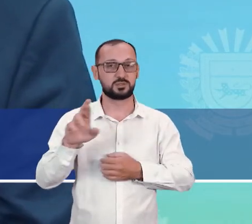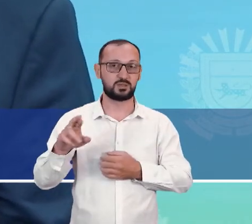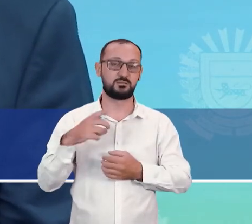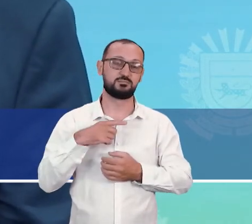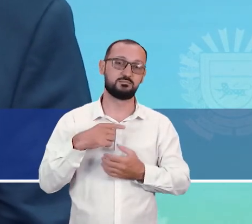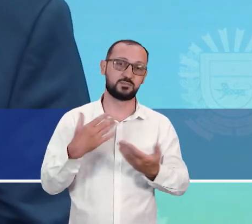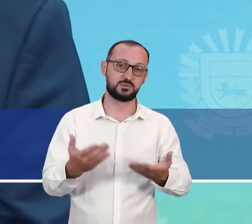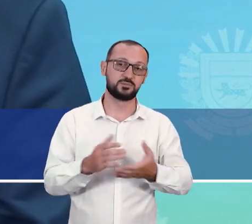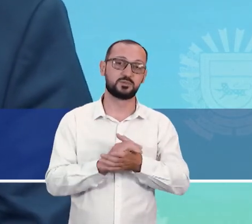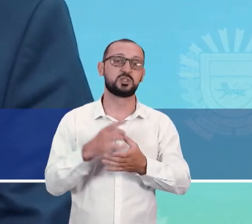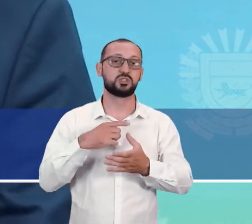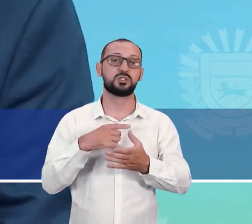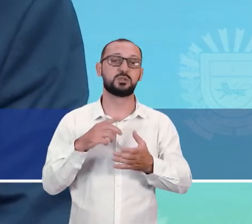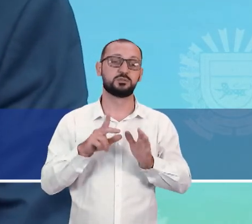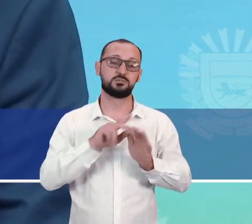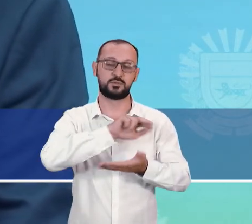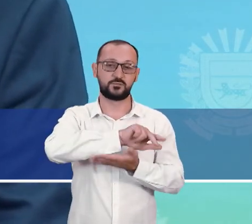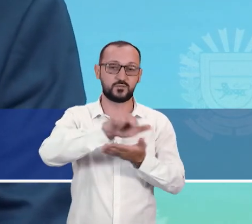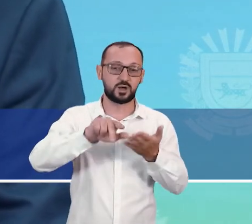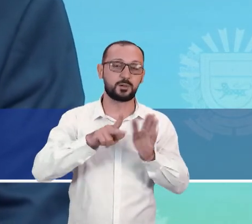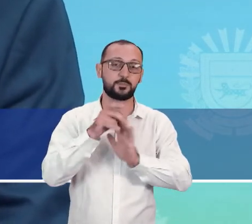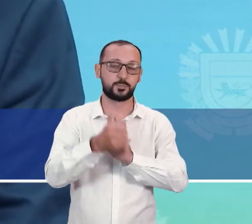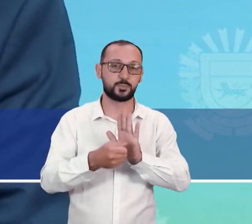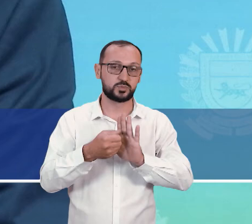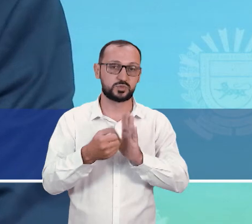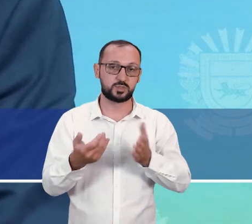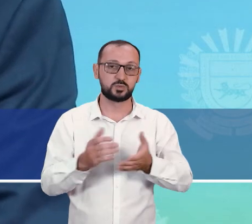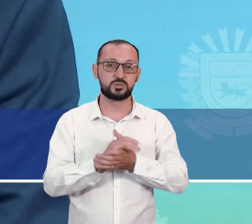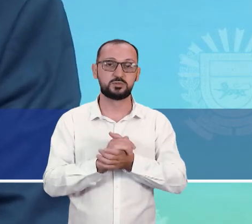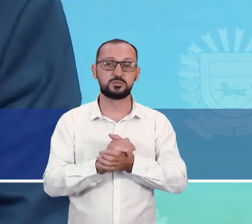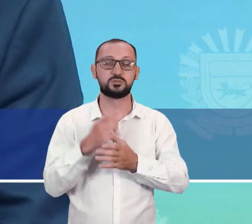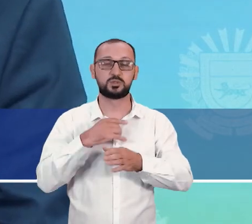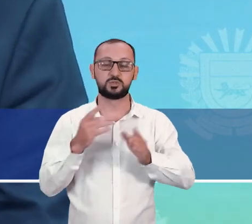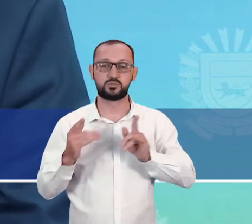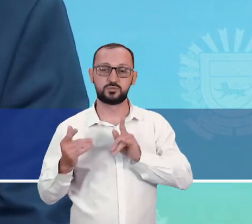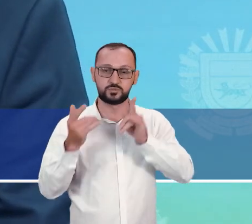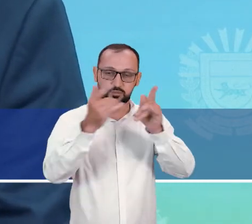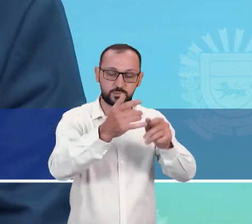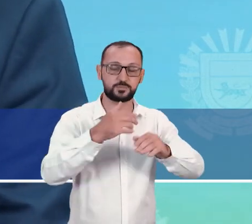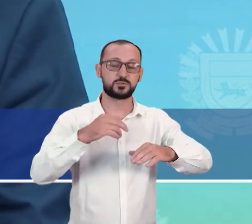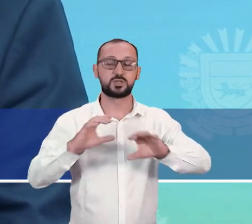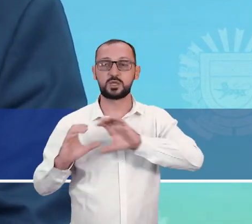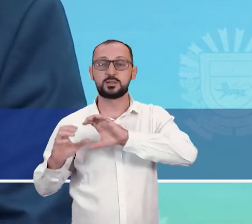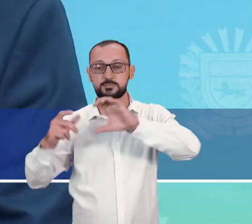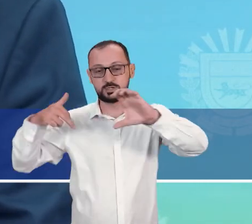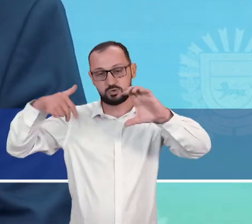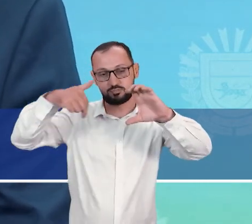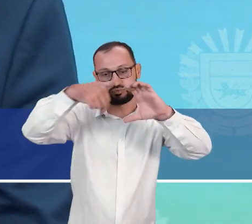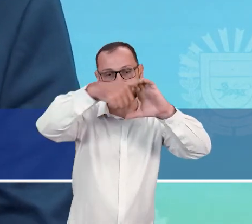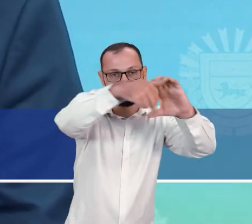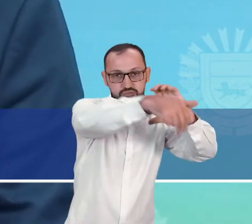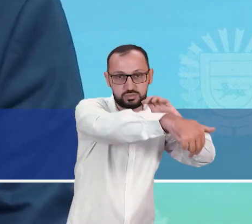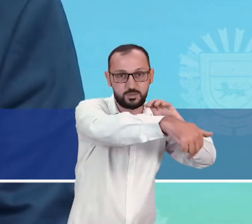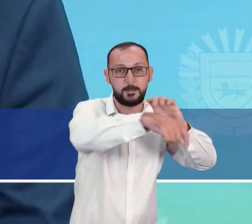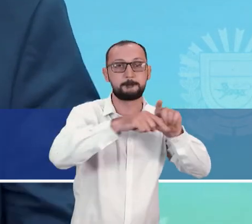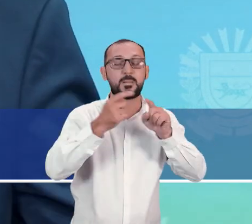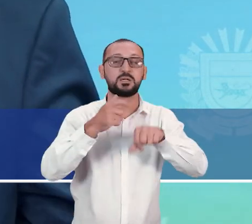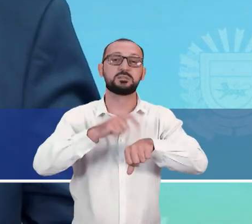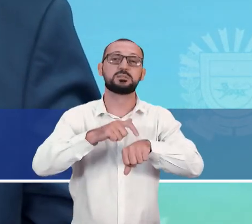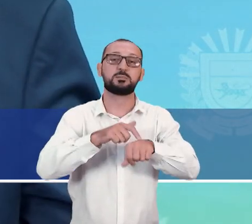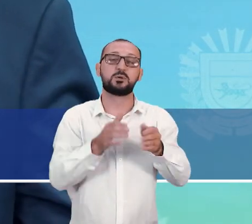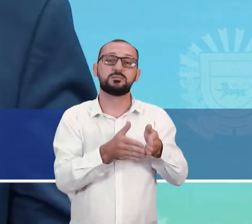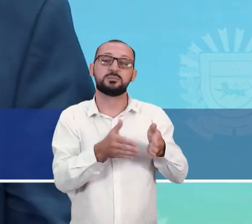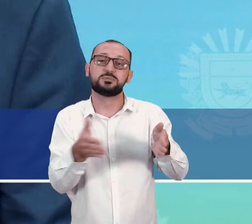a CCR disponibiliza. Existem projetos de viadutos, de passarelas, entretanto, dentro